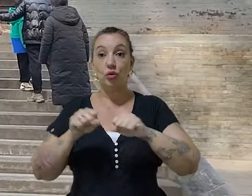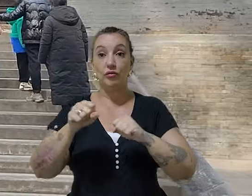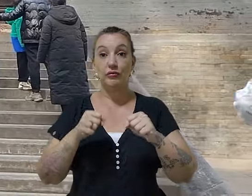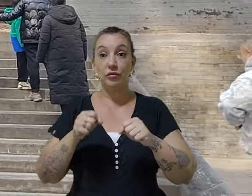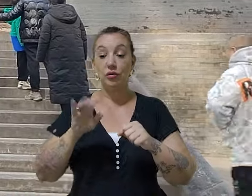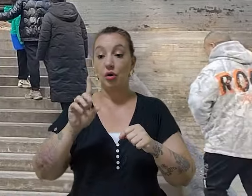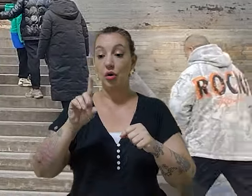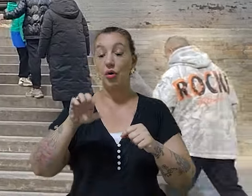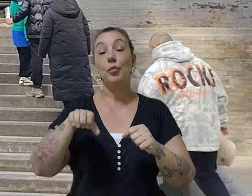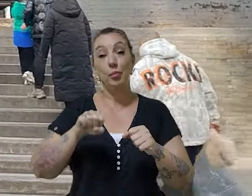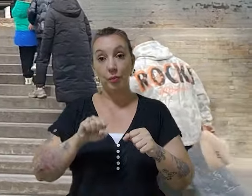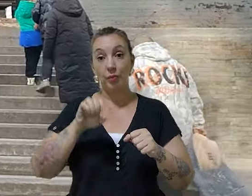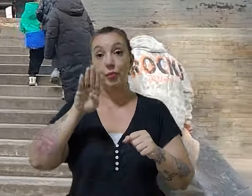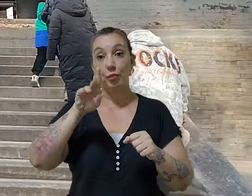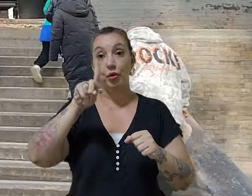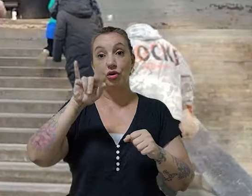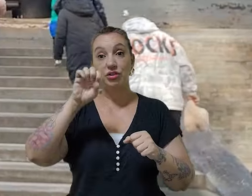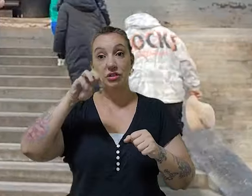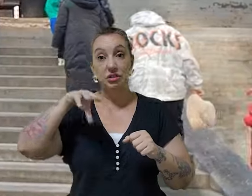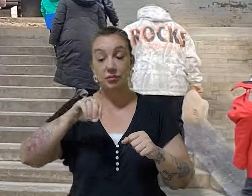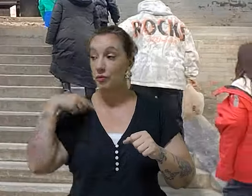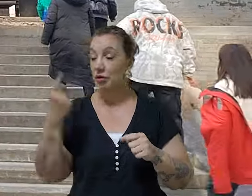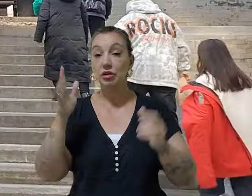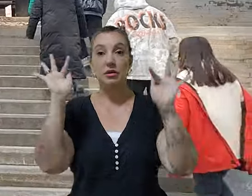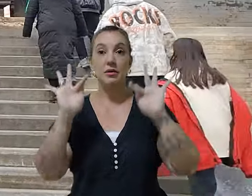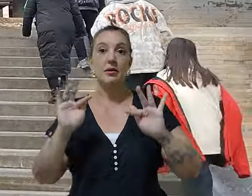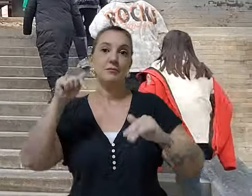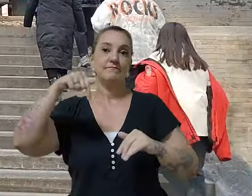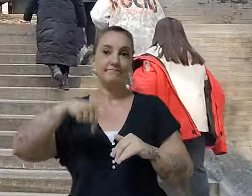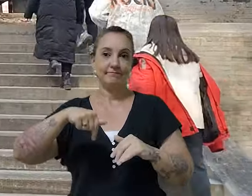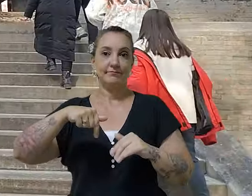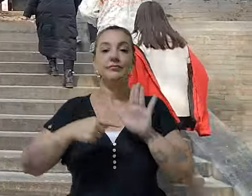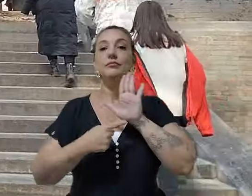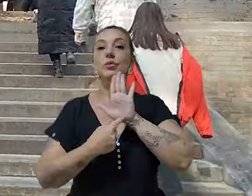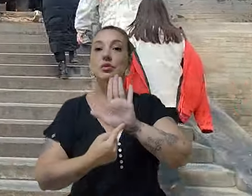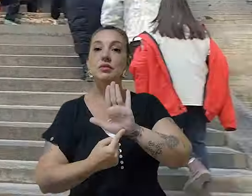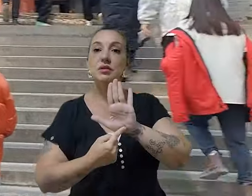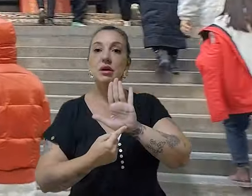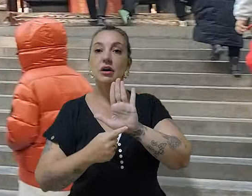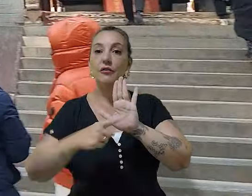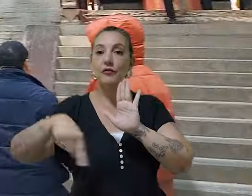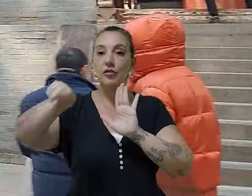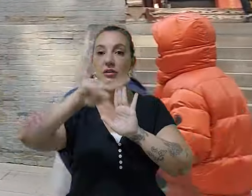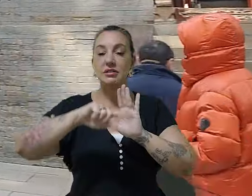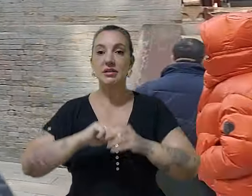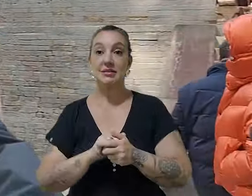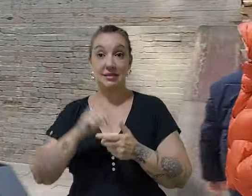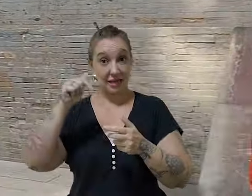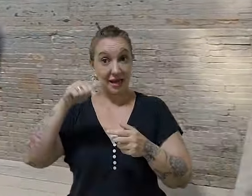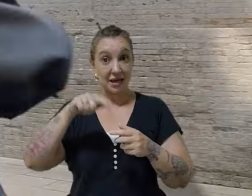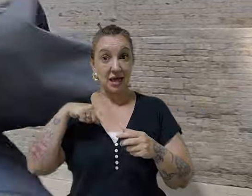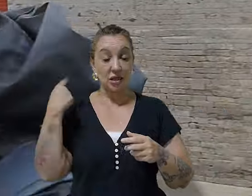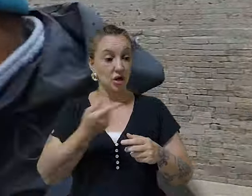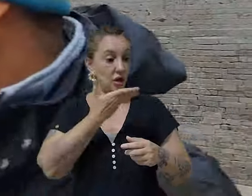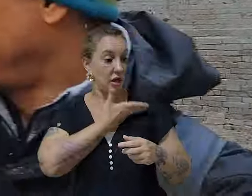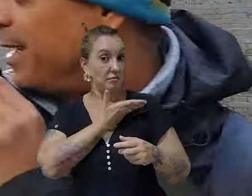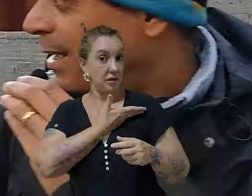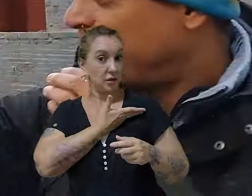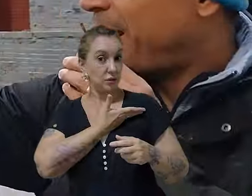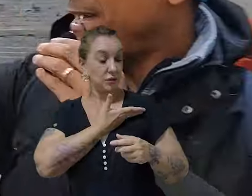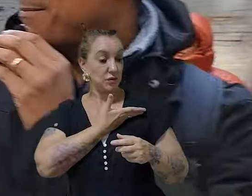Budismo. Então, para a gente está sendo uma honra estar aqui e podendo mostrar um pouco para vocês. E aqui estão nossos amigos,